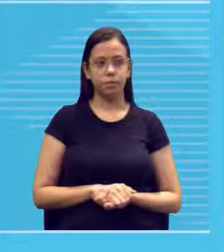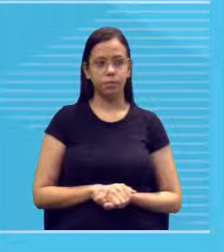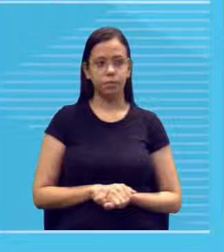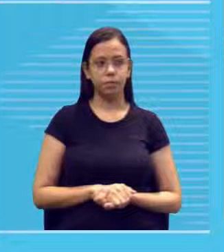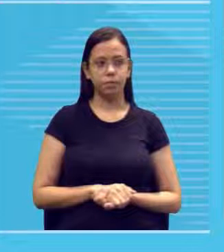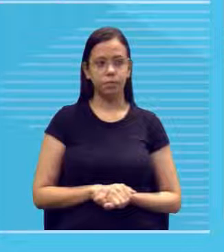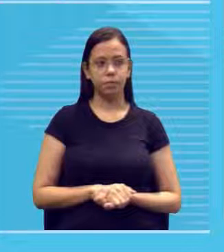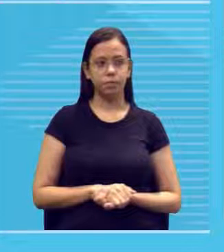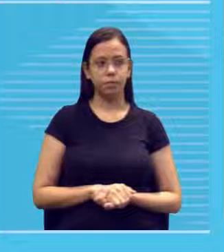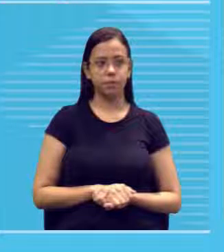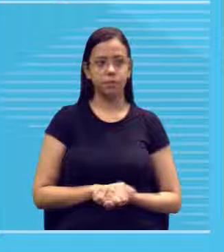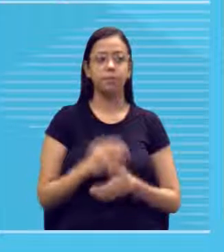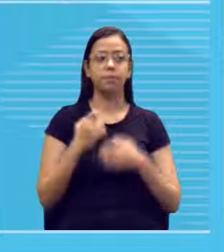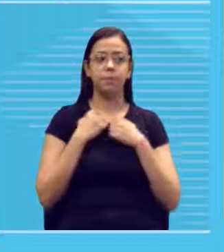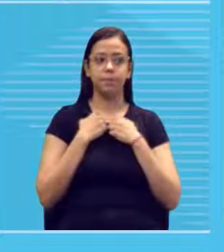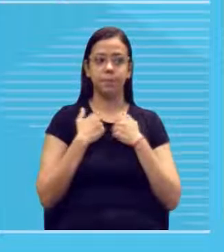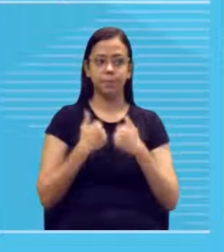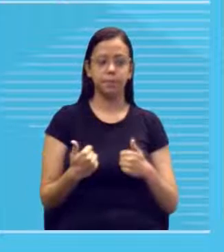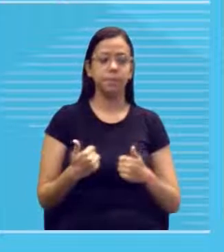muito bem